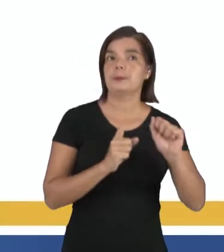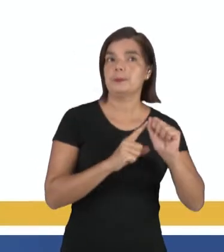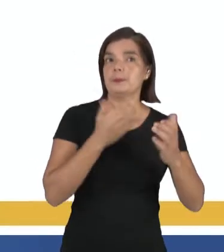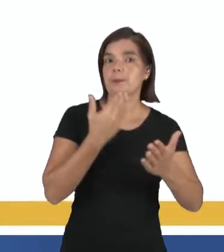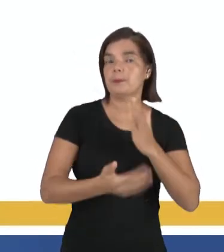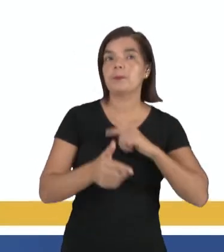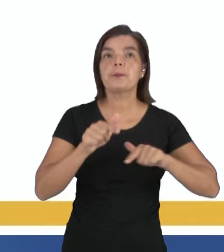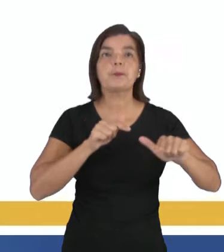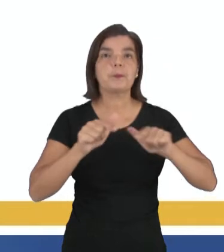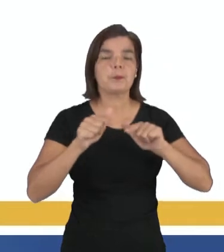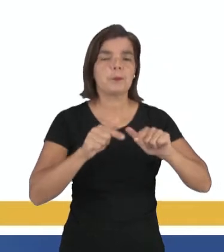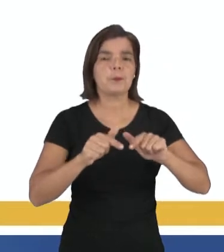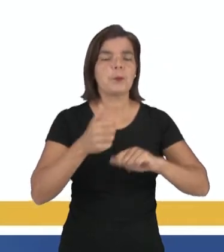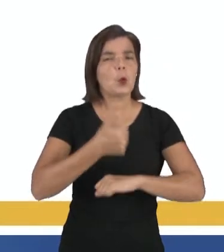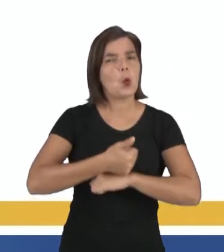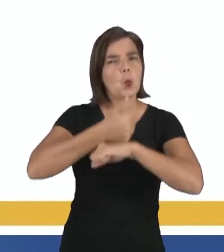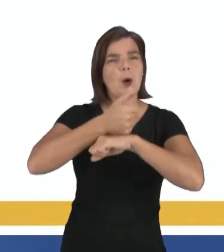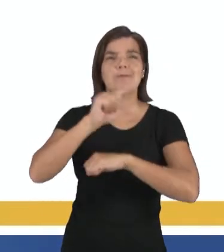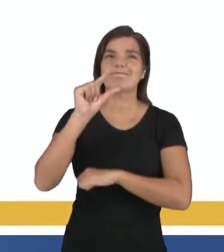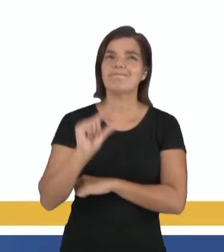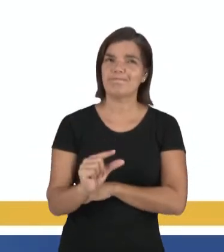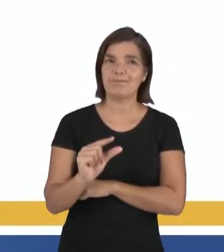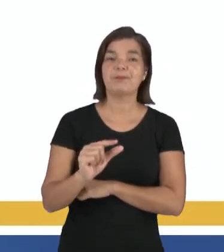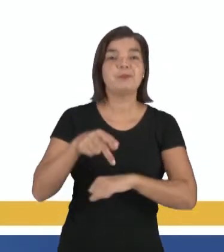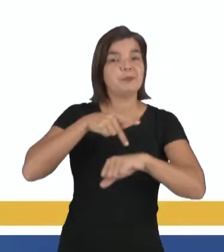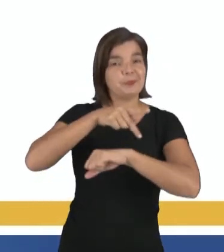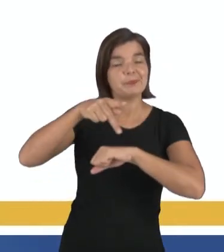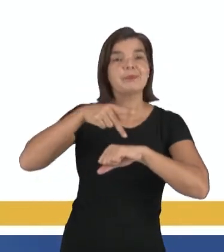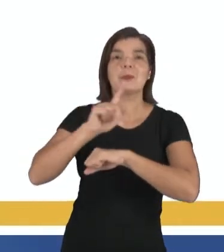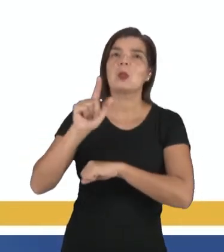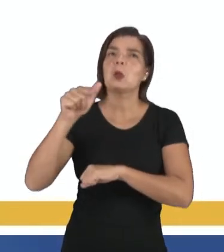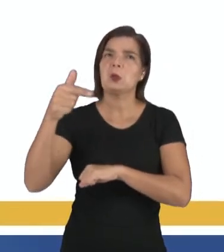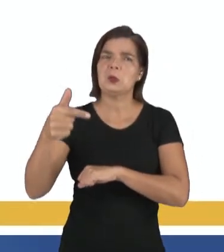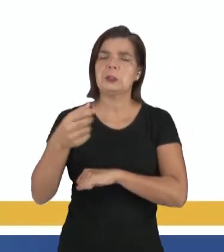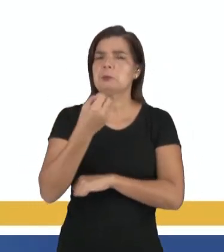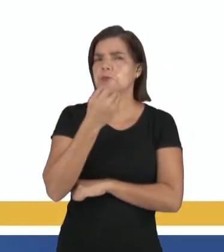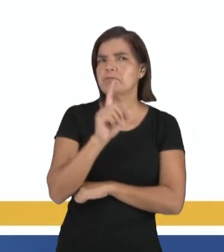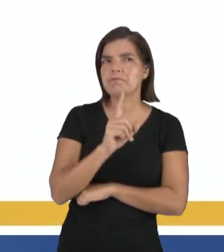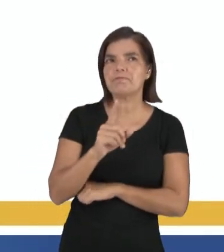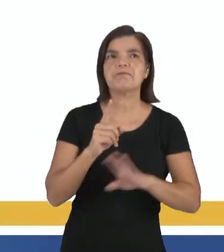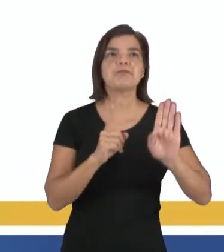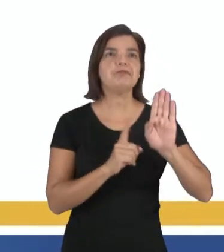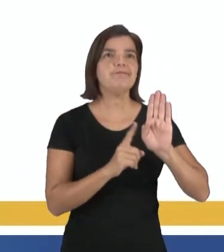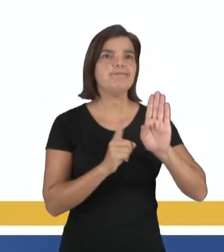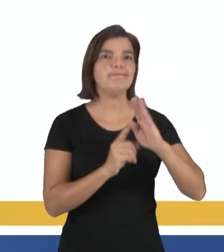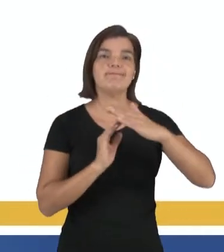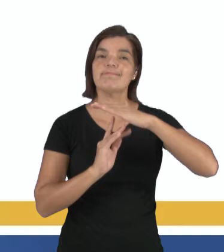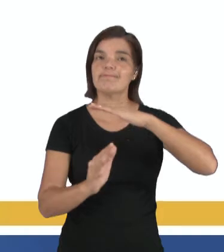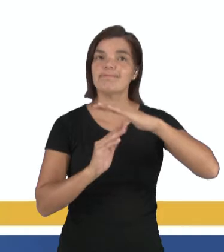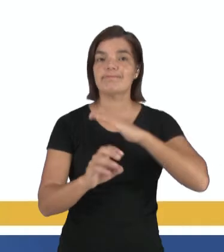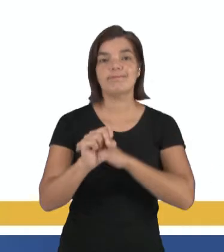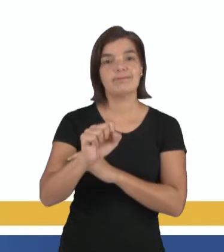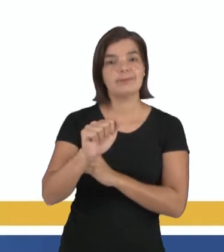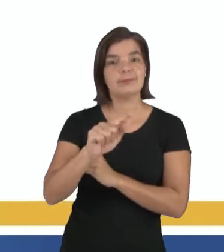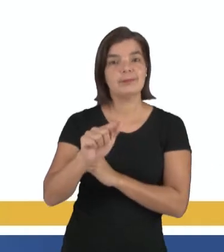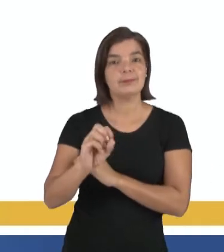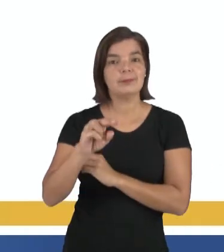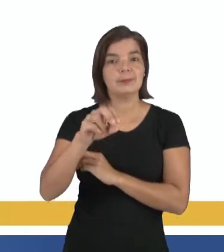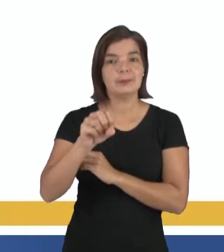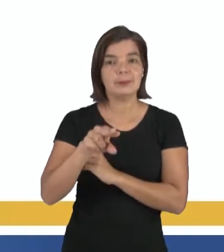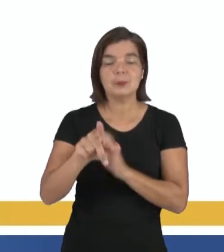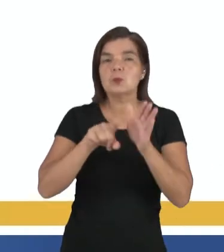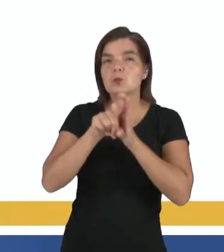de trabalhadores com baixa qualificação técnica para países estrangeiros, geralmente mais desenvolvidos. B. Na migração sazonal de